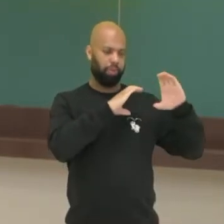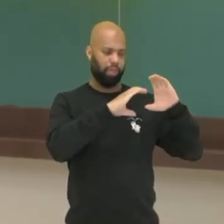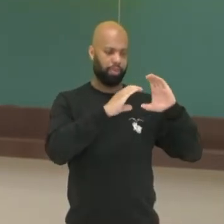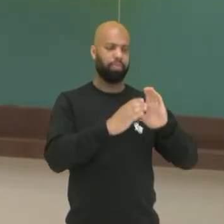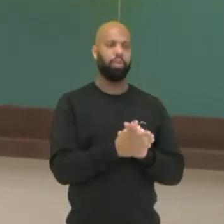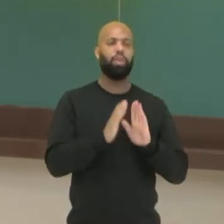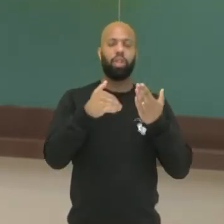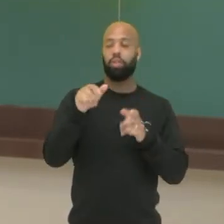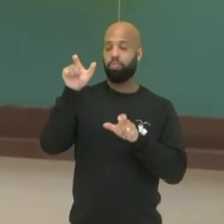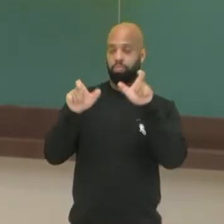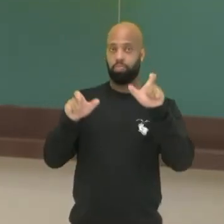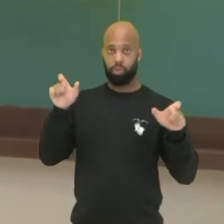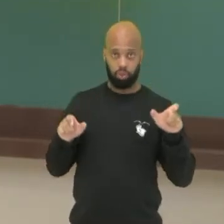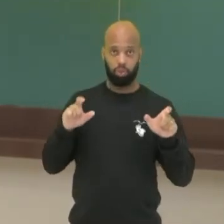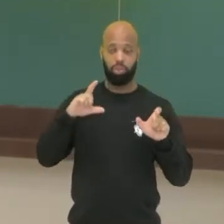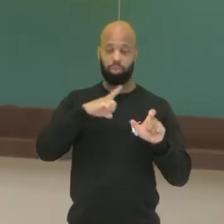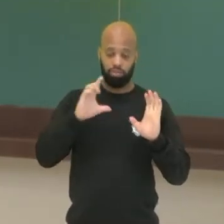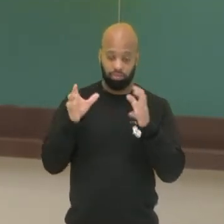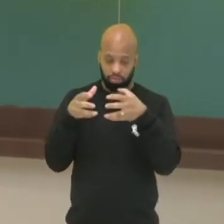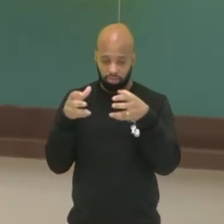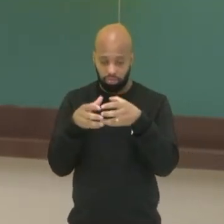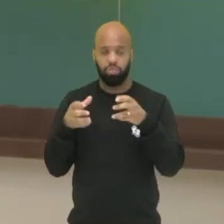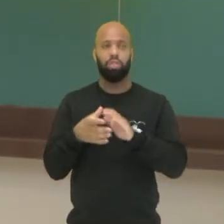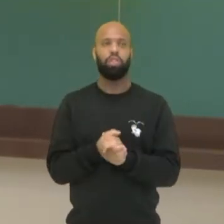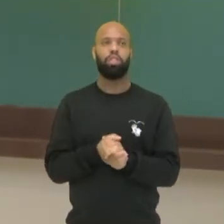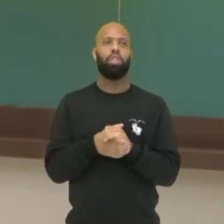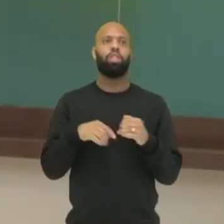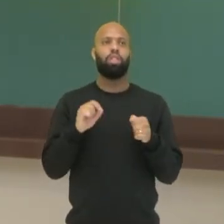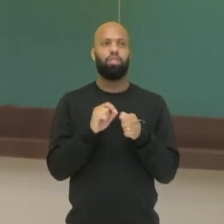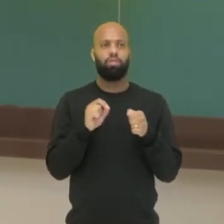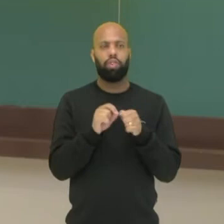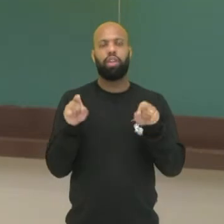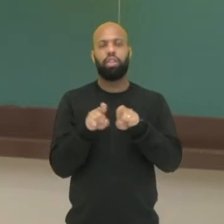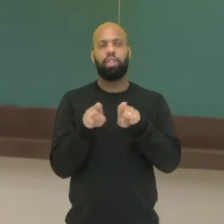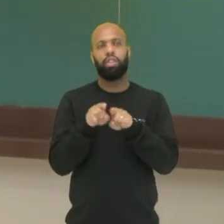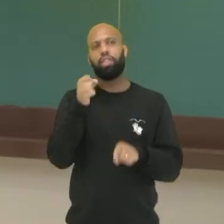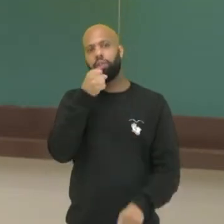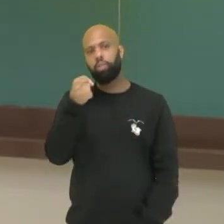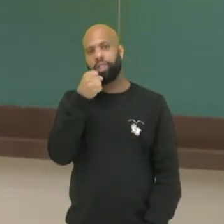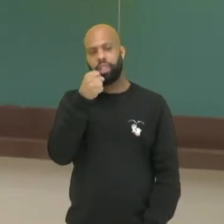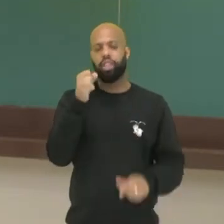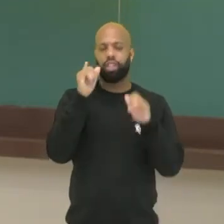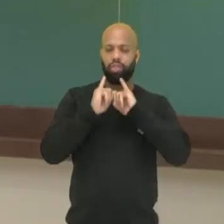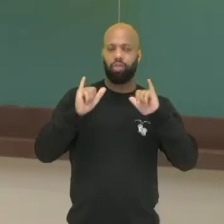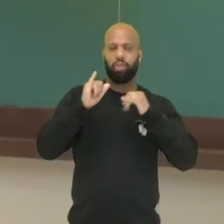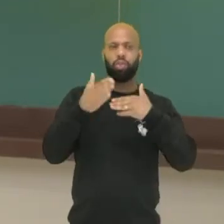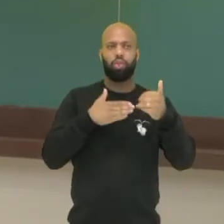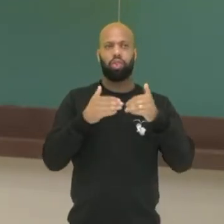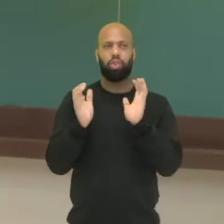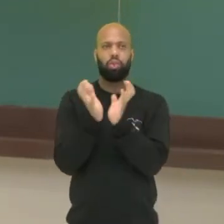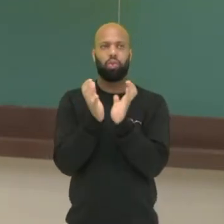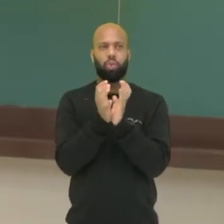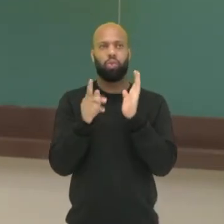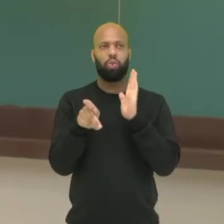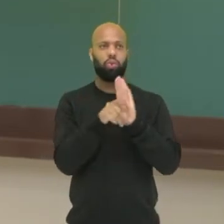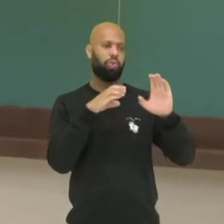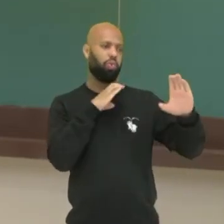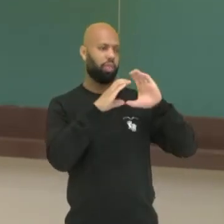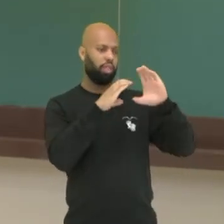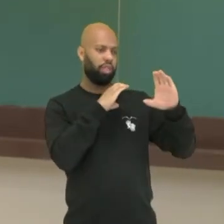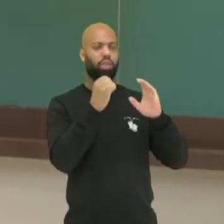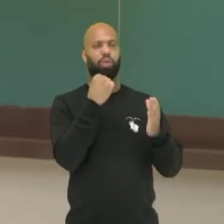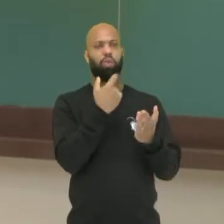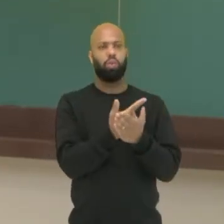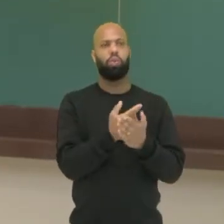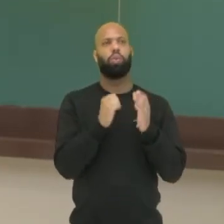essas pessoas, esses grupos que eles produzem essas reportagens, divulgam. Daí qualquer grupo de comunicação compra ali